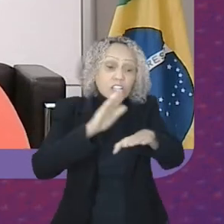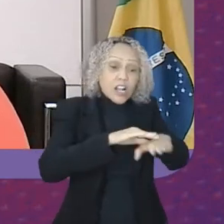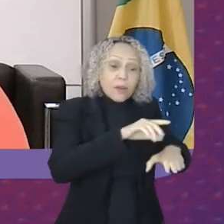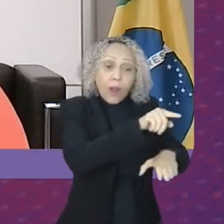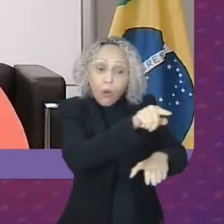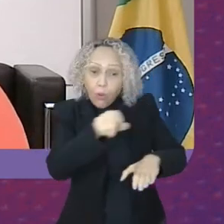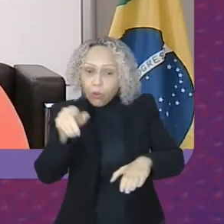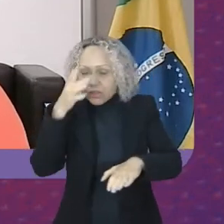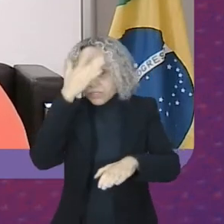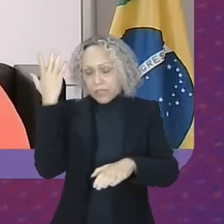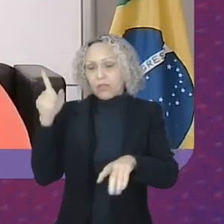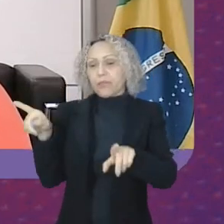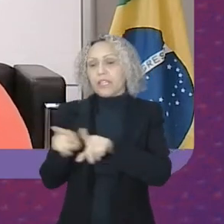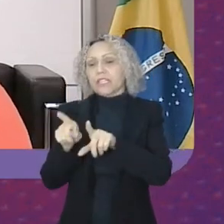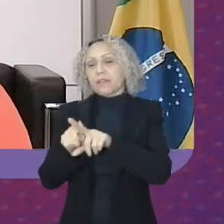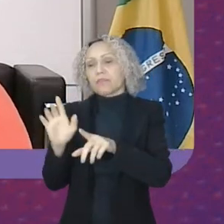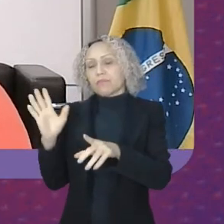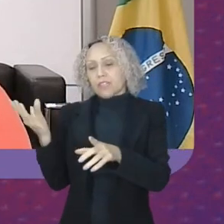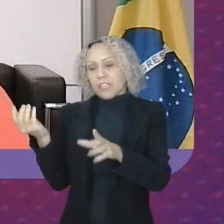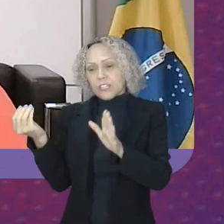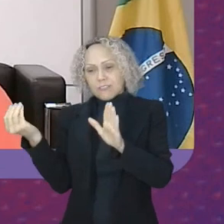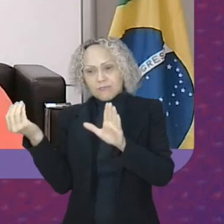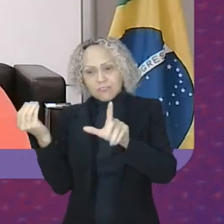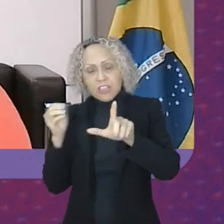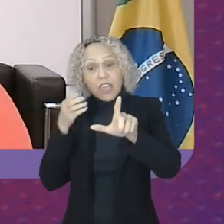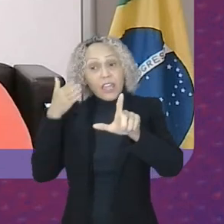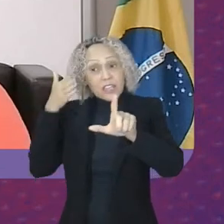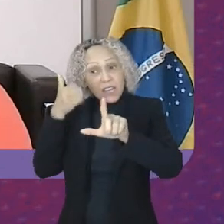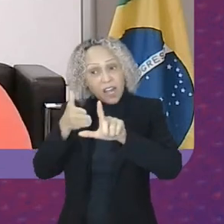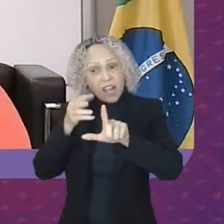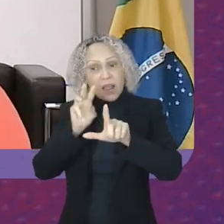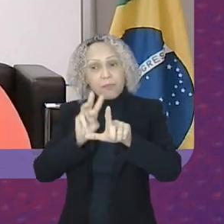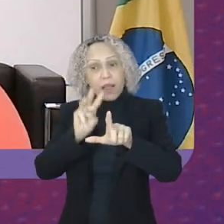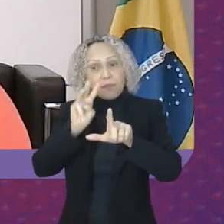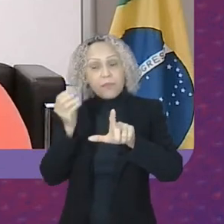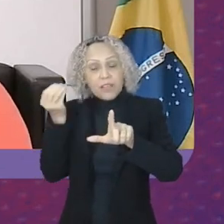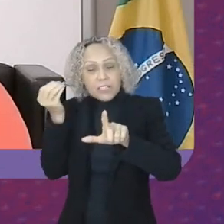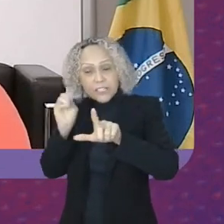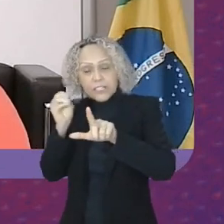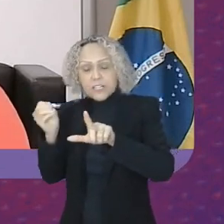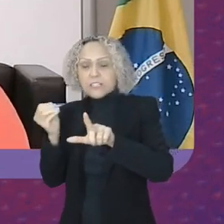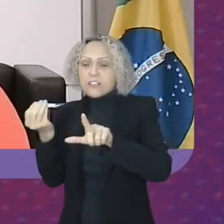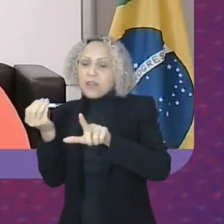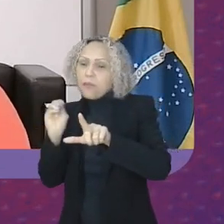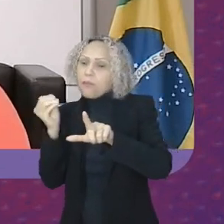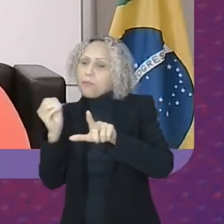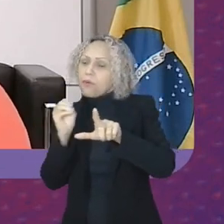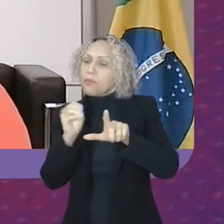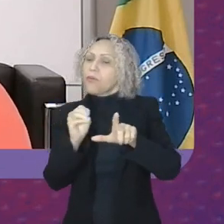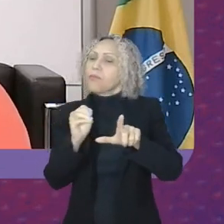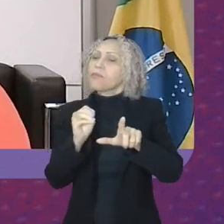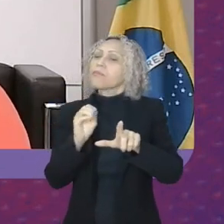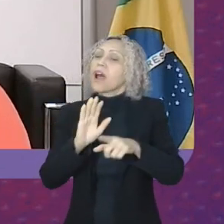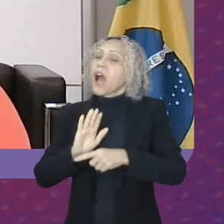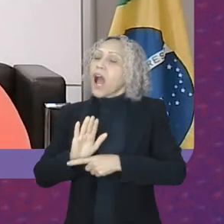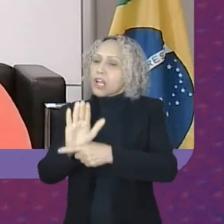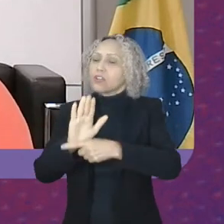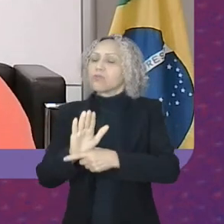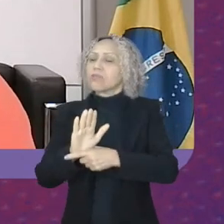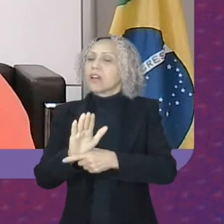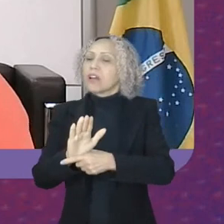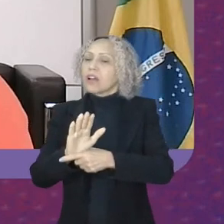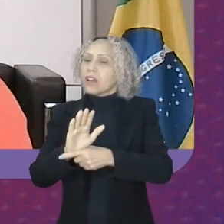diálogo, nos colocamos à disposição aqui no Ministério das Mulheres para que nós possamos